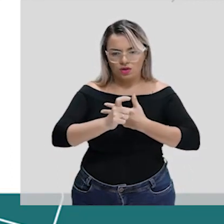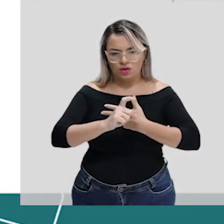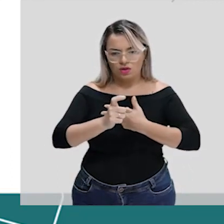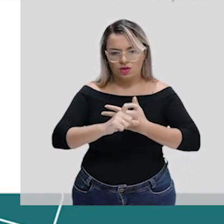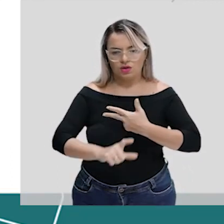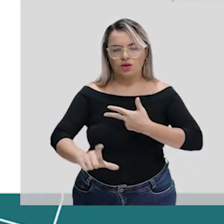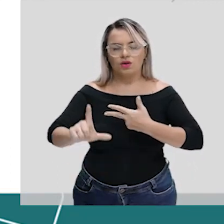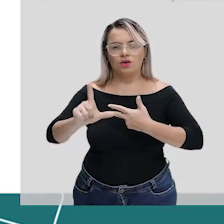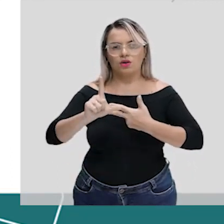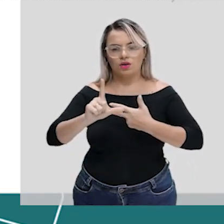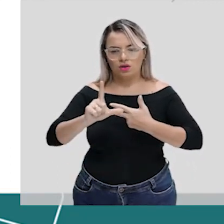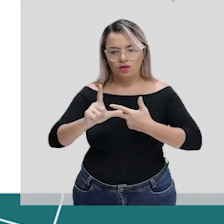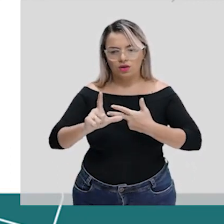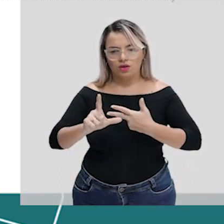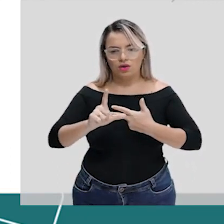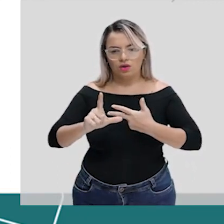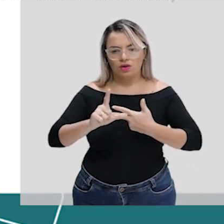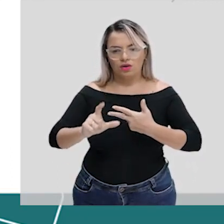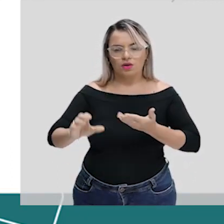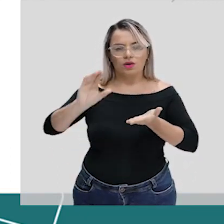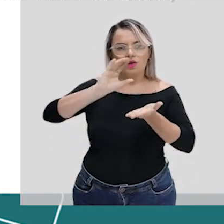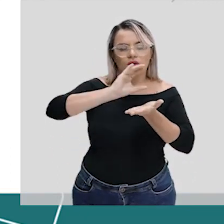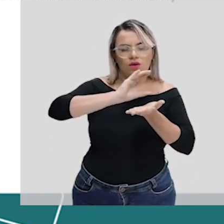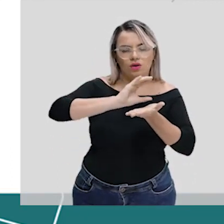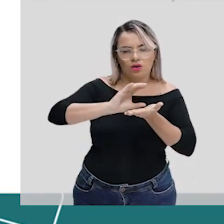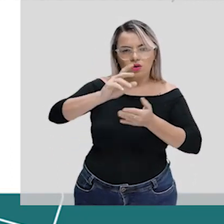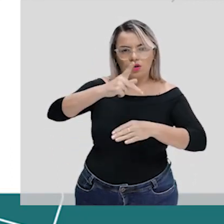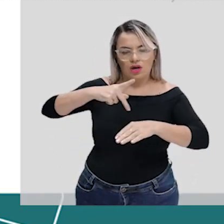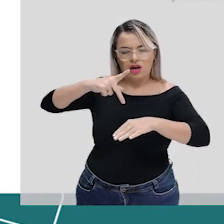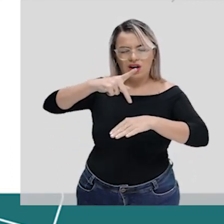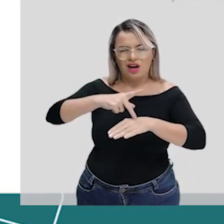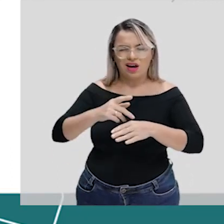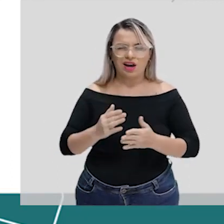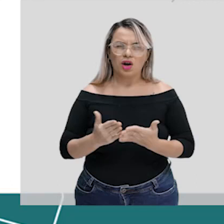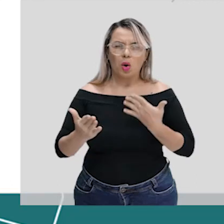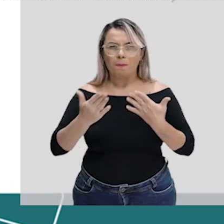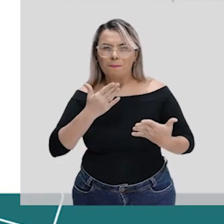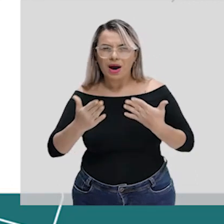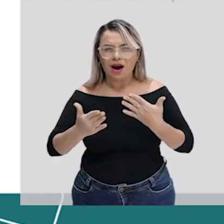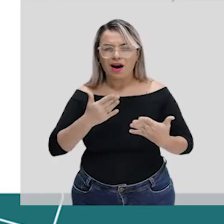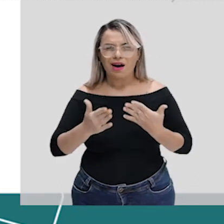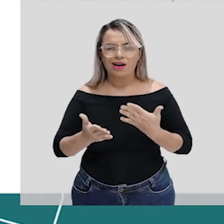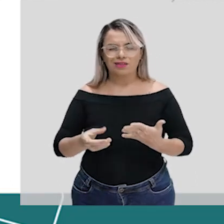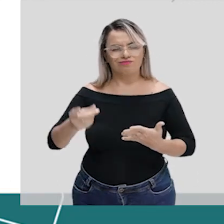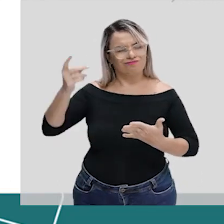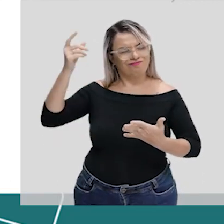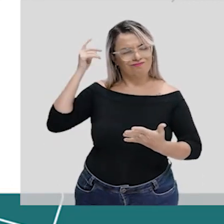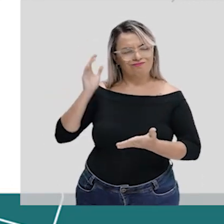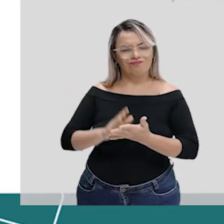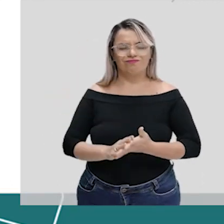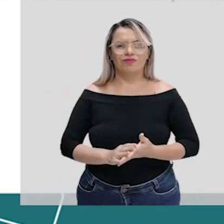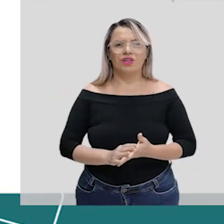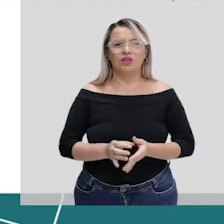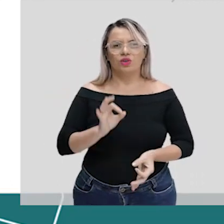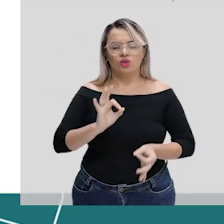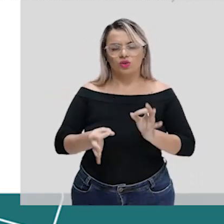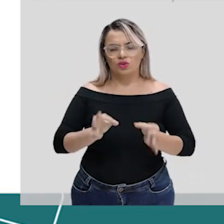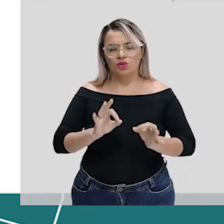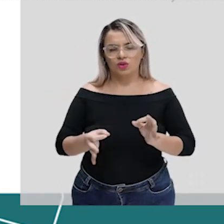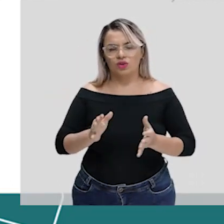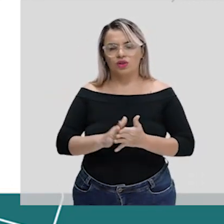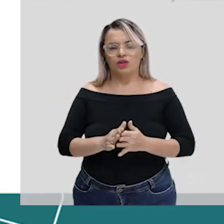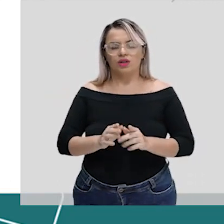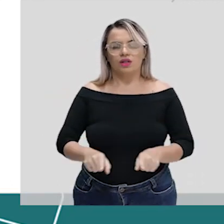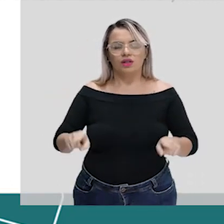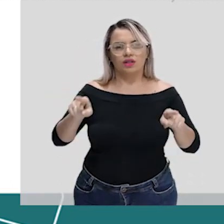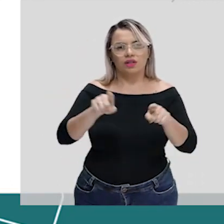o Conselho de Estado, que era como se fosse o judiciário naquela época, e o poder moderador exercido também pelo próprio imperador. O imperador exercia